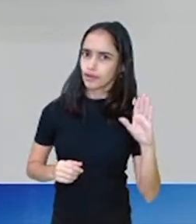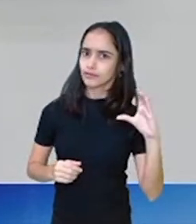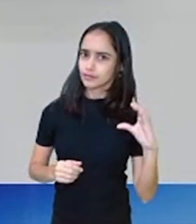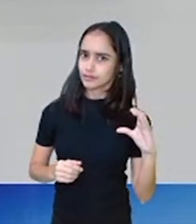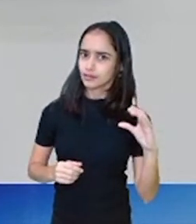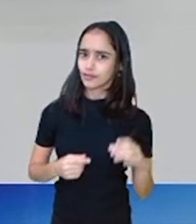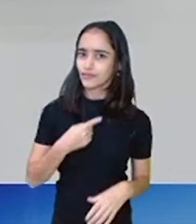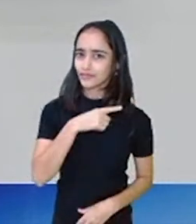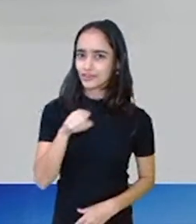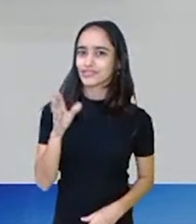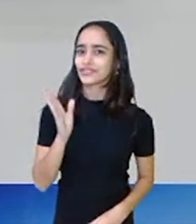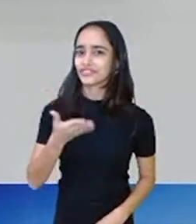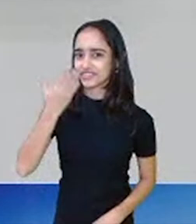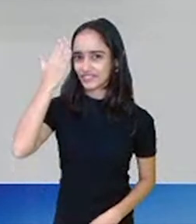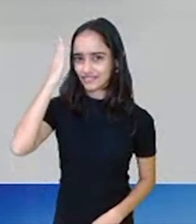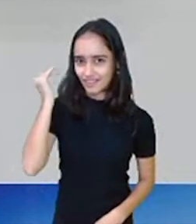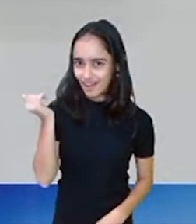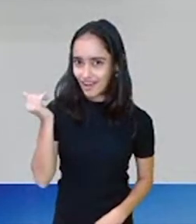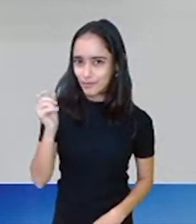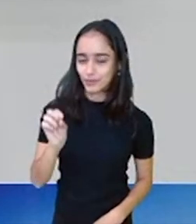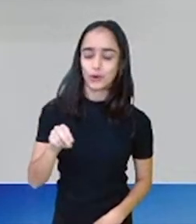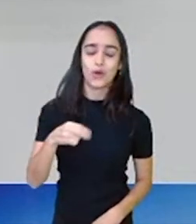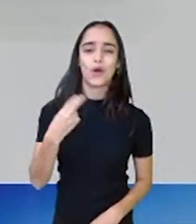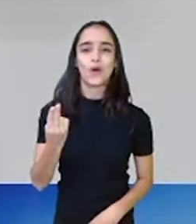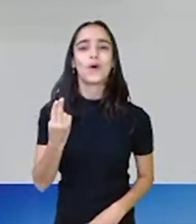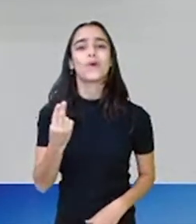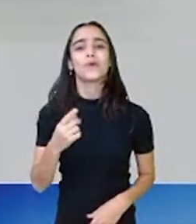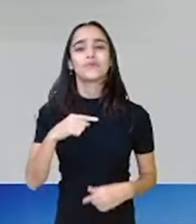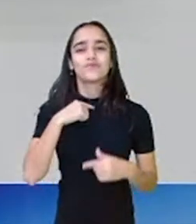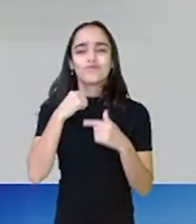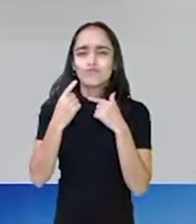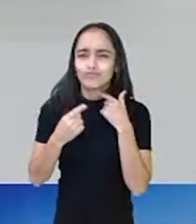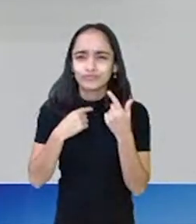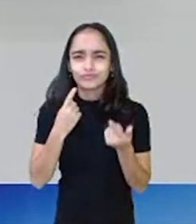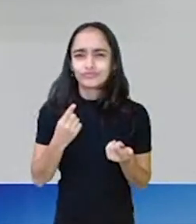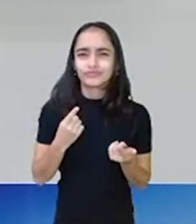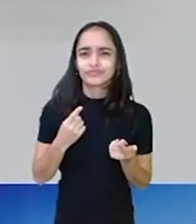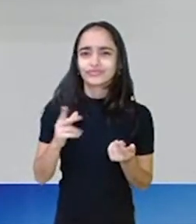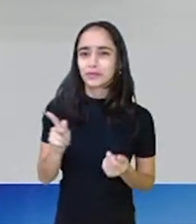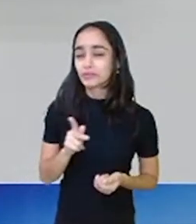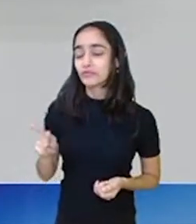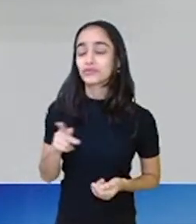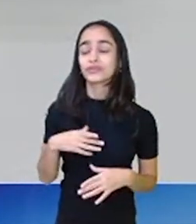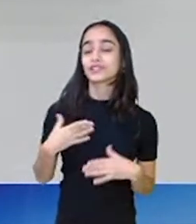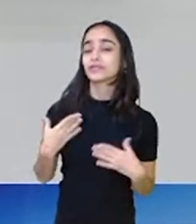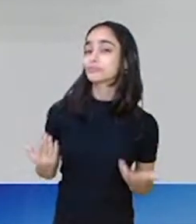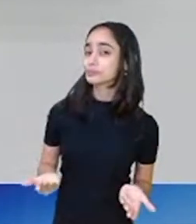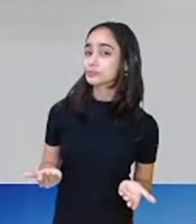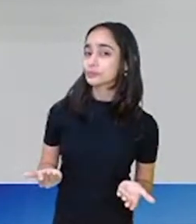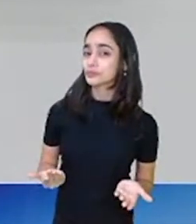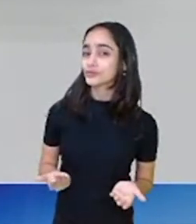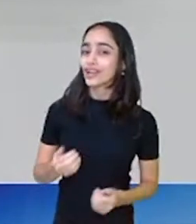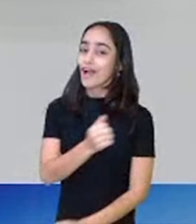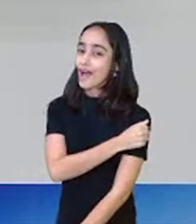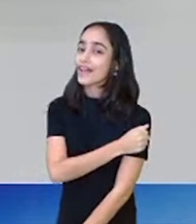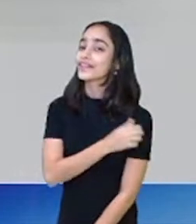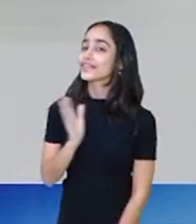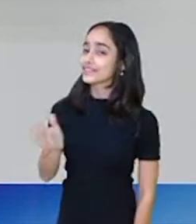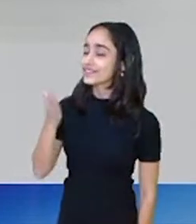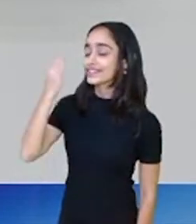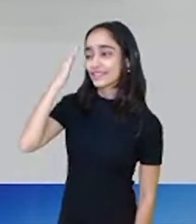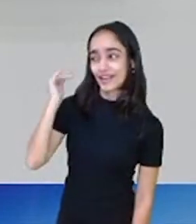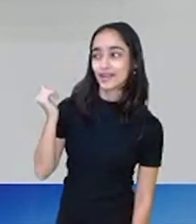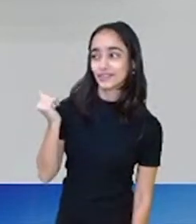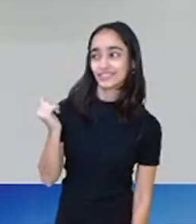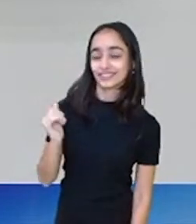Já sabe, aí está na dúvida. Será, professora Márcia, que nossos estudantes estão sabendo? Ou